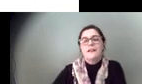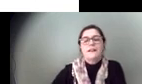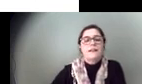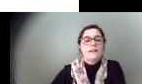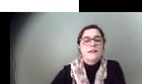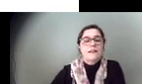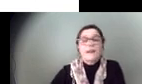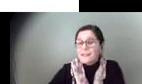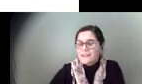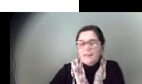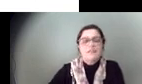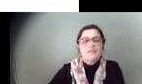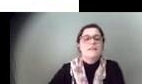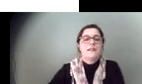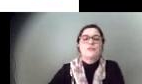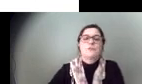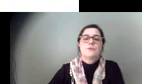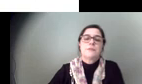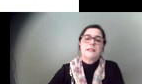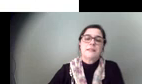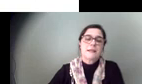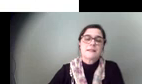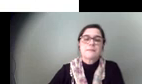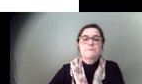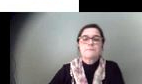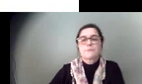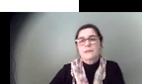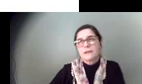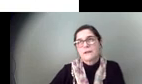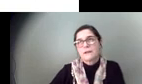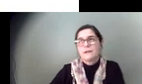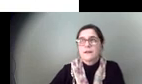poder analisar, né, de uma maneira mais